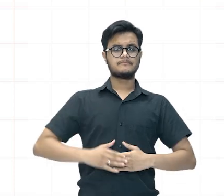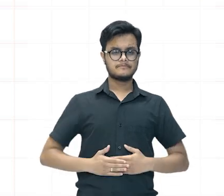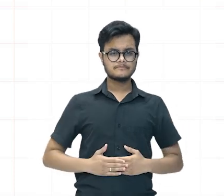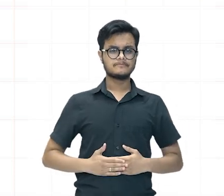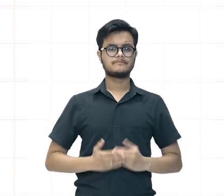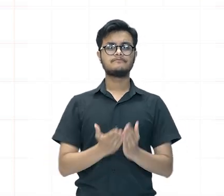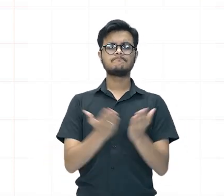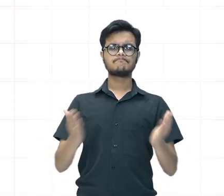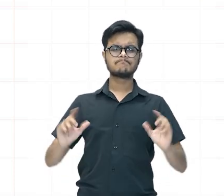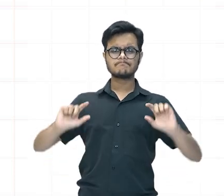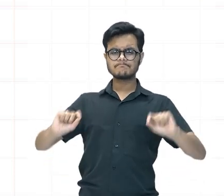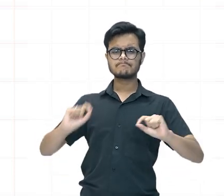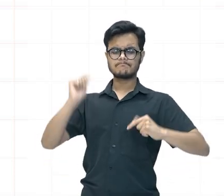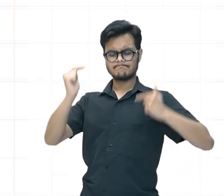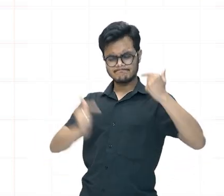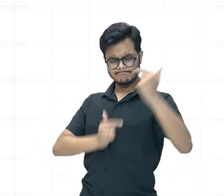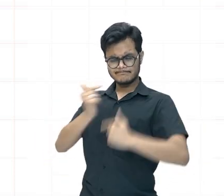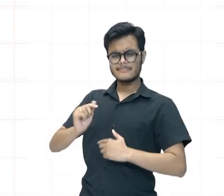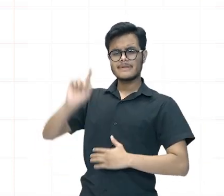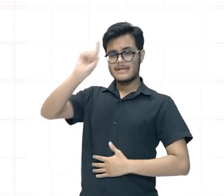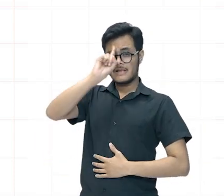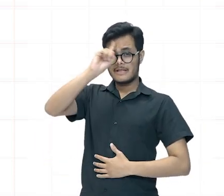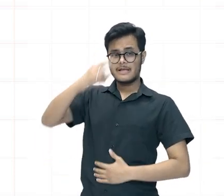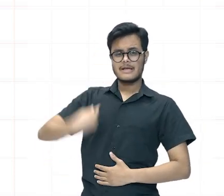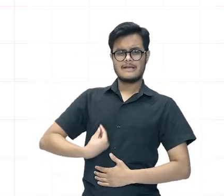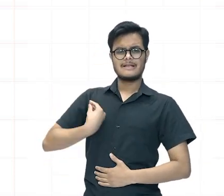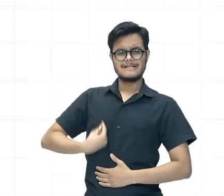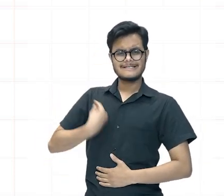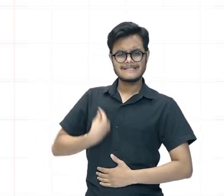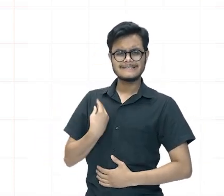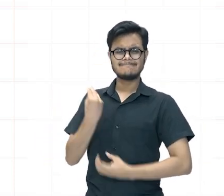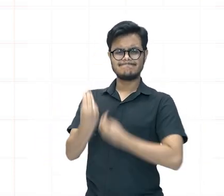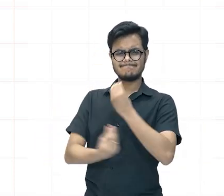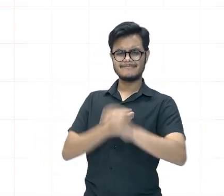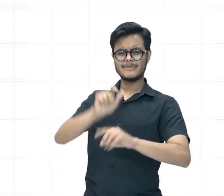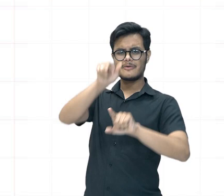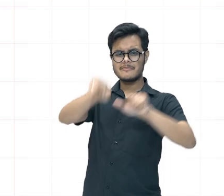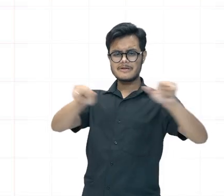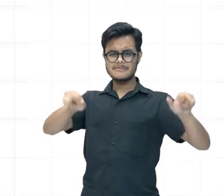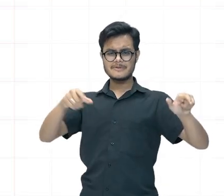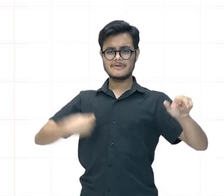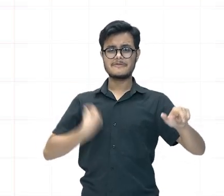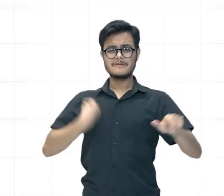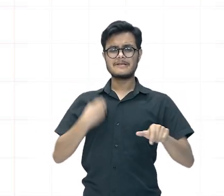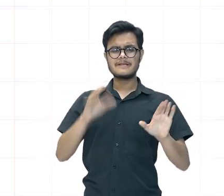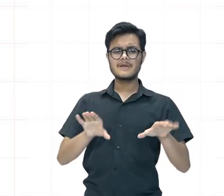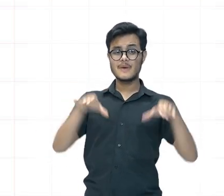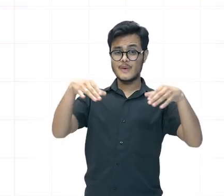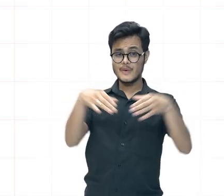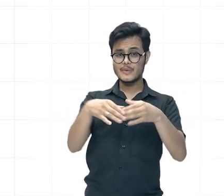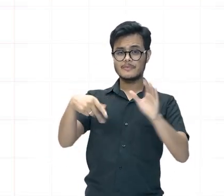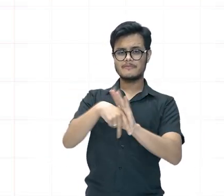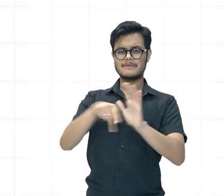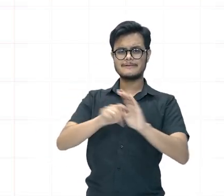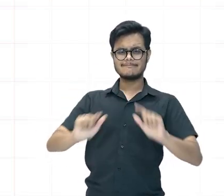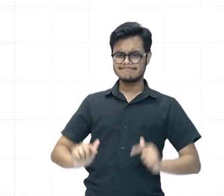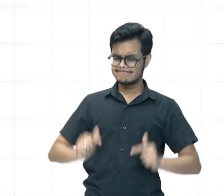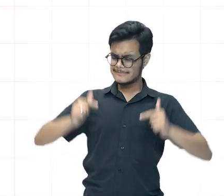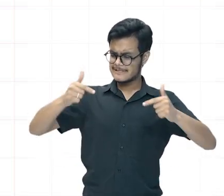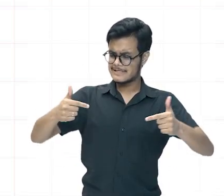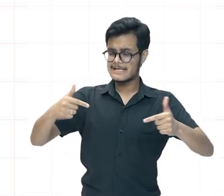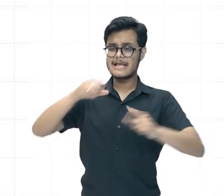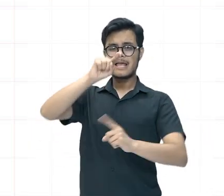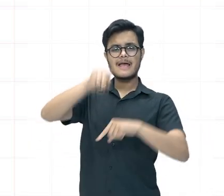ele expressa cotidianamente a vida e as estratégias de indivíduos, de grupos